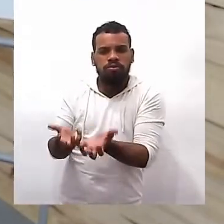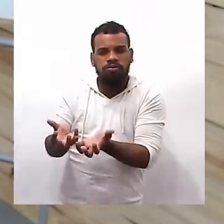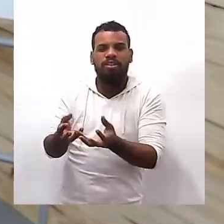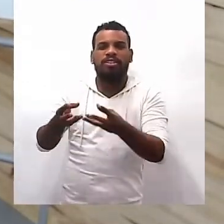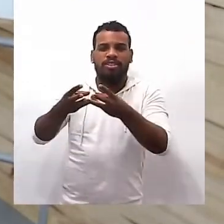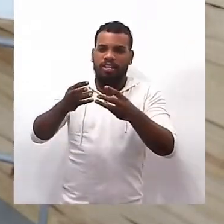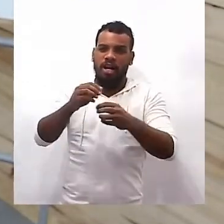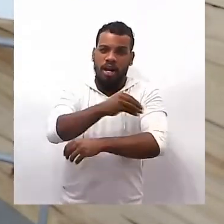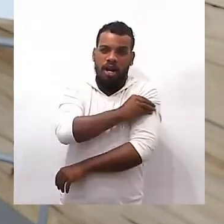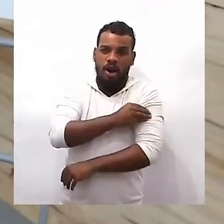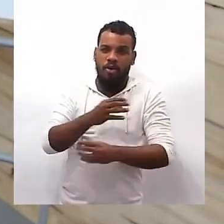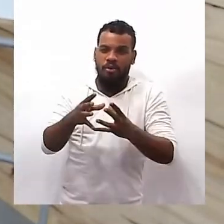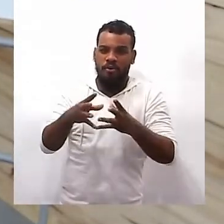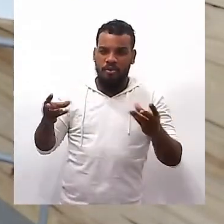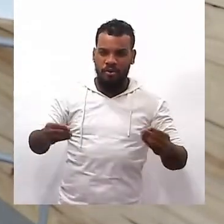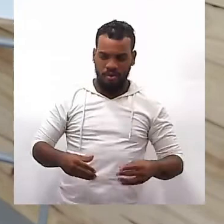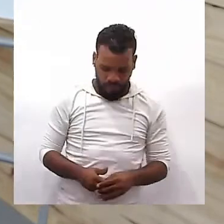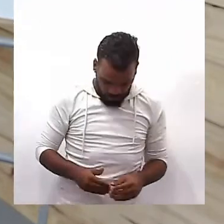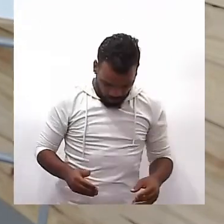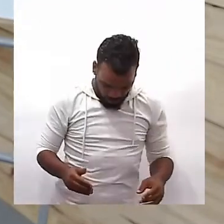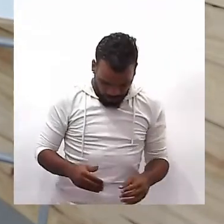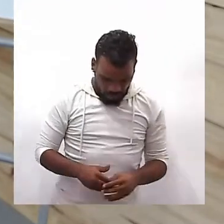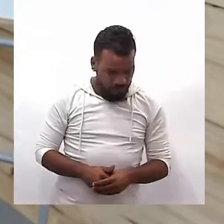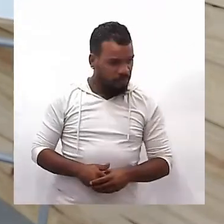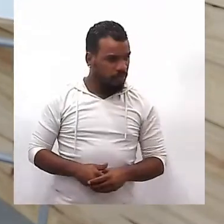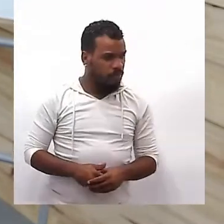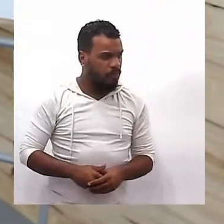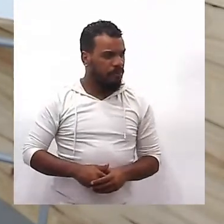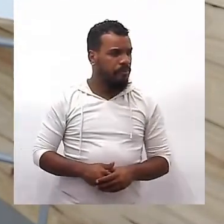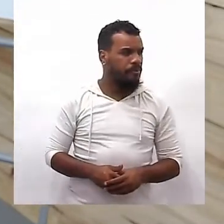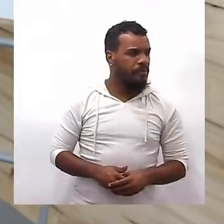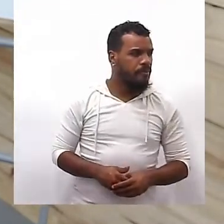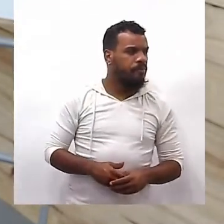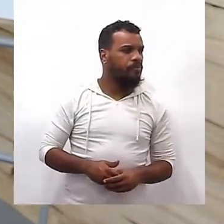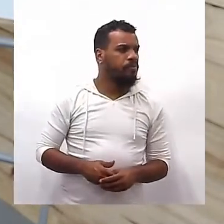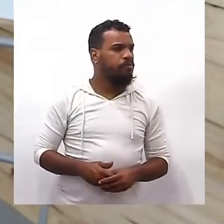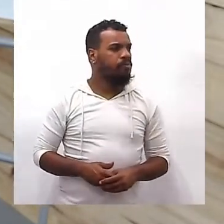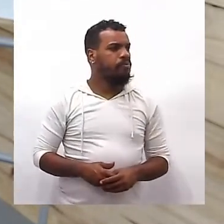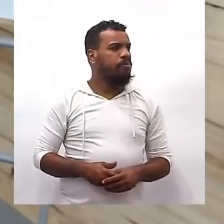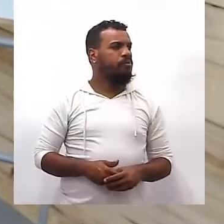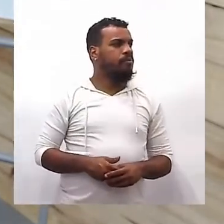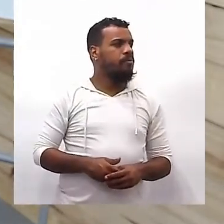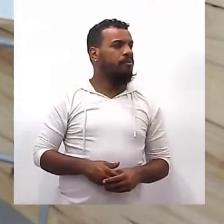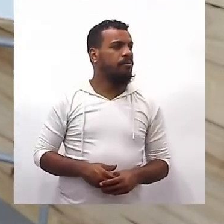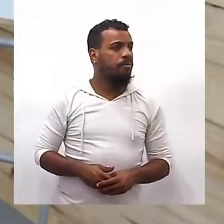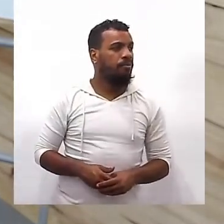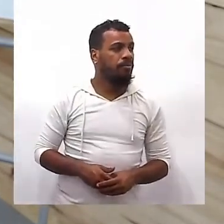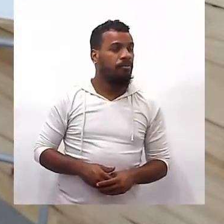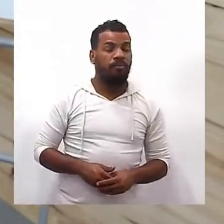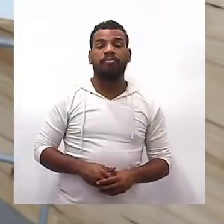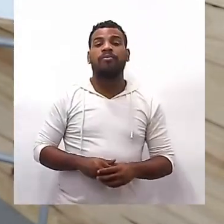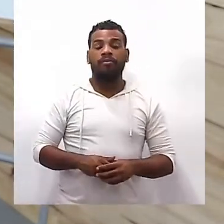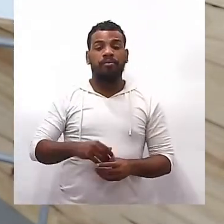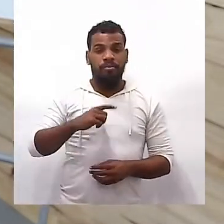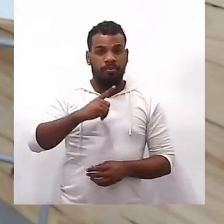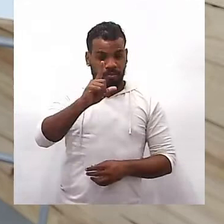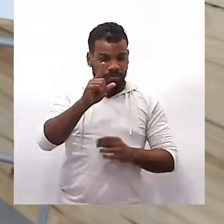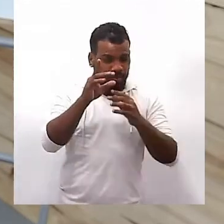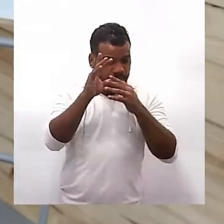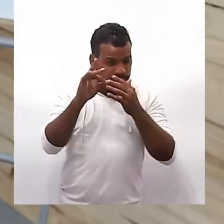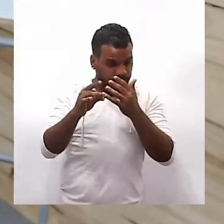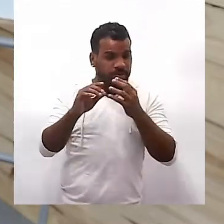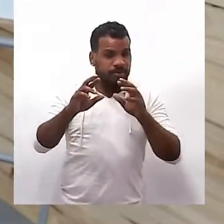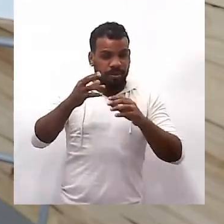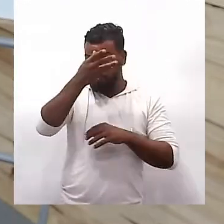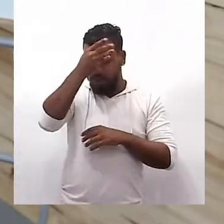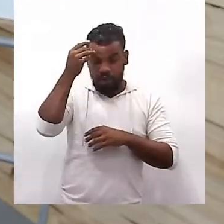Pelo amor de Deus, viu, monstrinho? Aí vê o que acontece. Ó, formou etanol aqui, formou etanol, liberou CO2. Agora tem um detalhe que muita gente